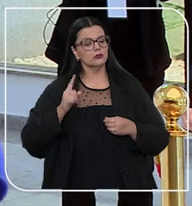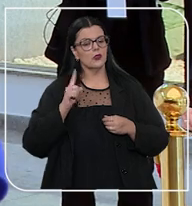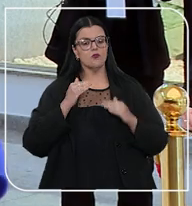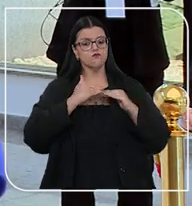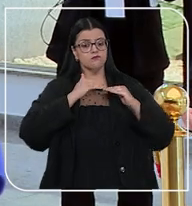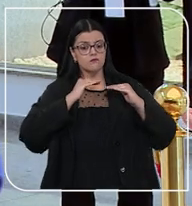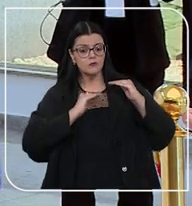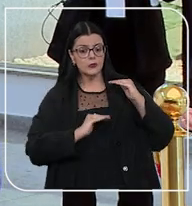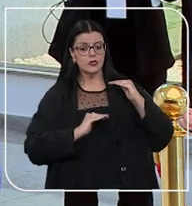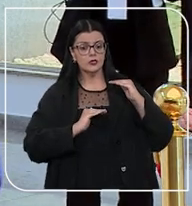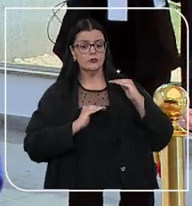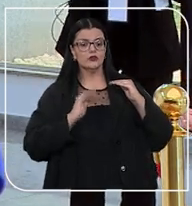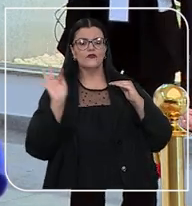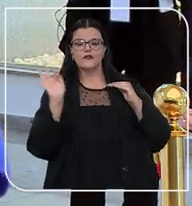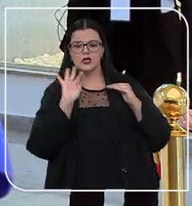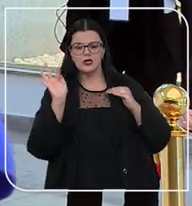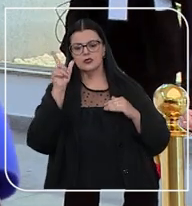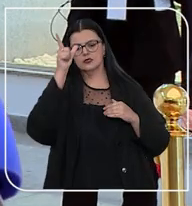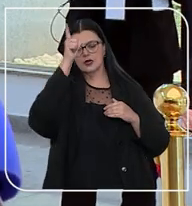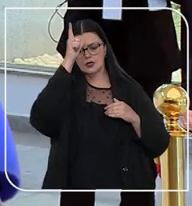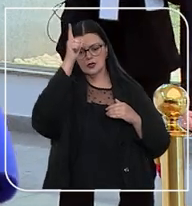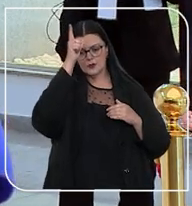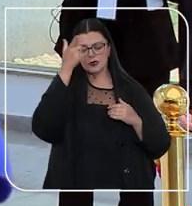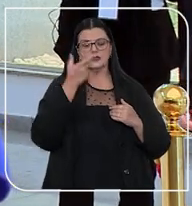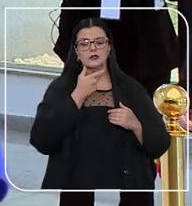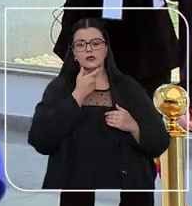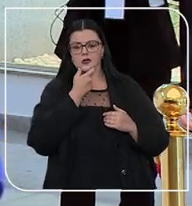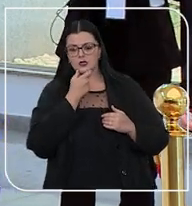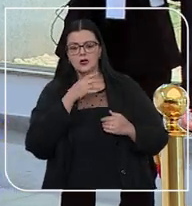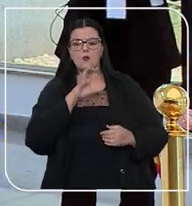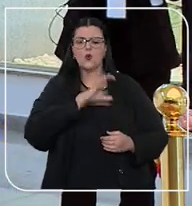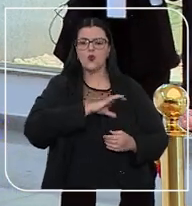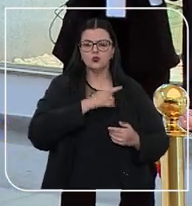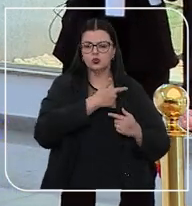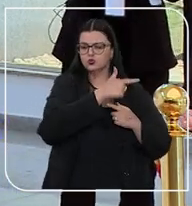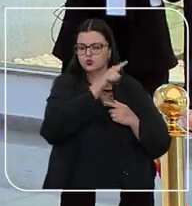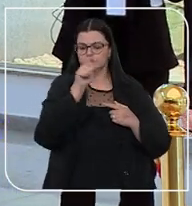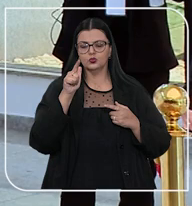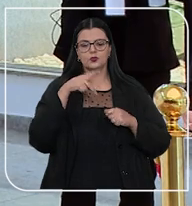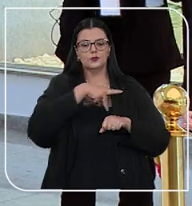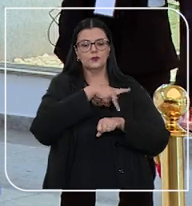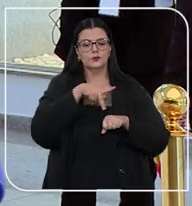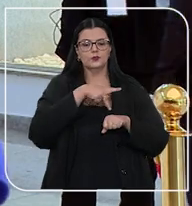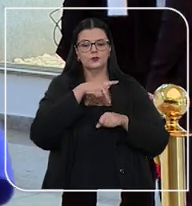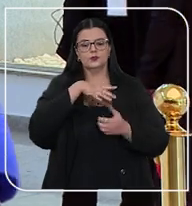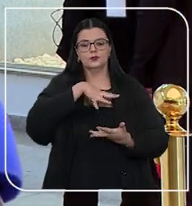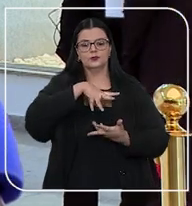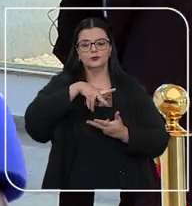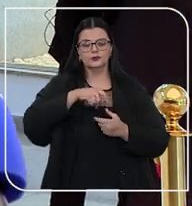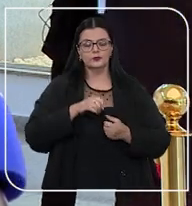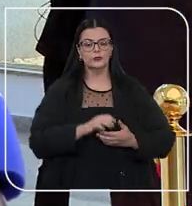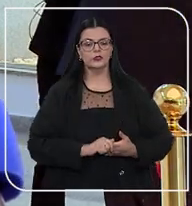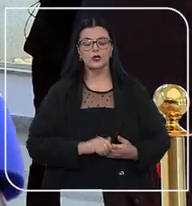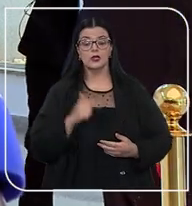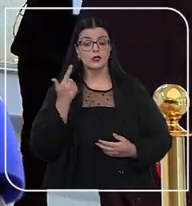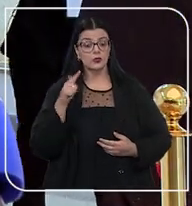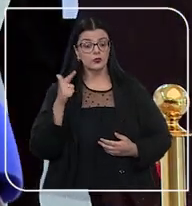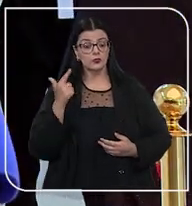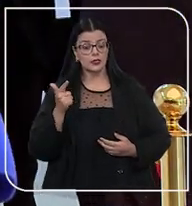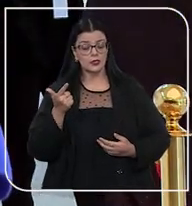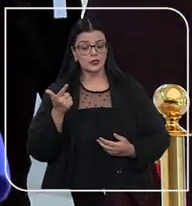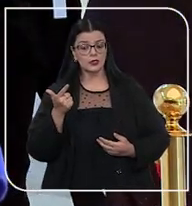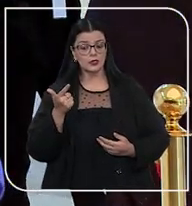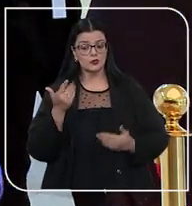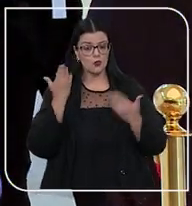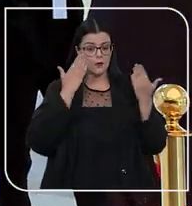tem menos juízes proporcionalmente que a França, que a Alemanha, que a Inglaterra, que Portugal e tantos outros países do mundo. O que eles não têm e